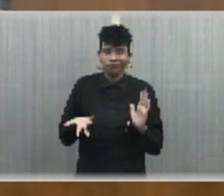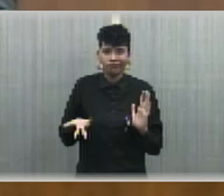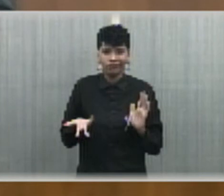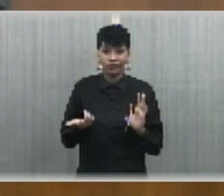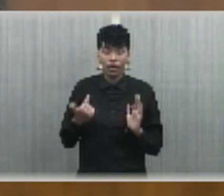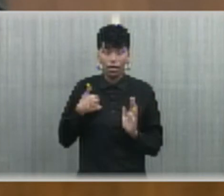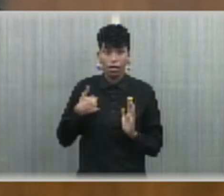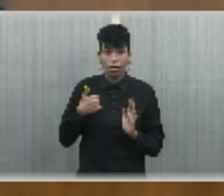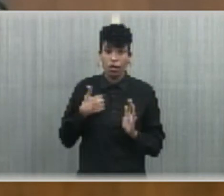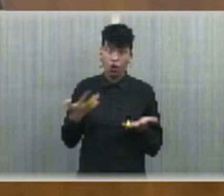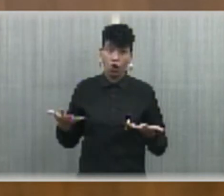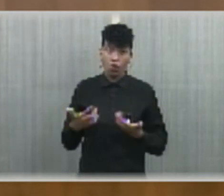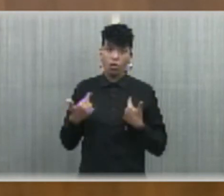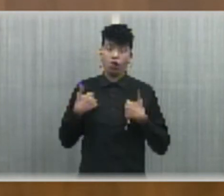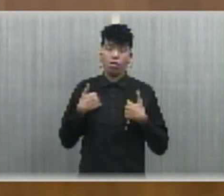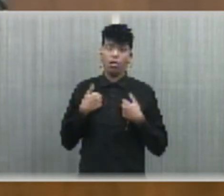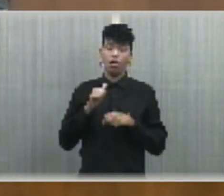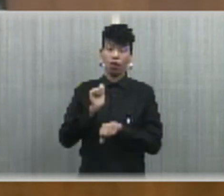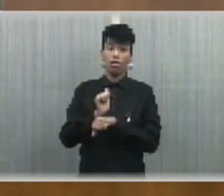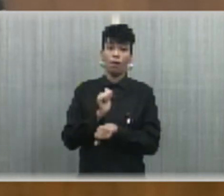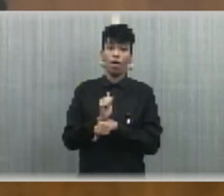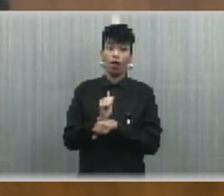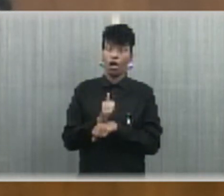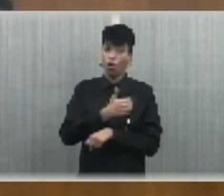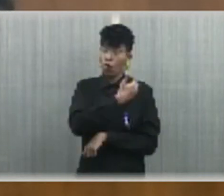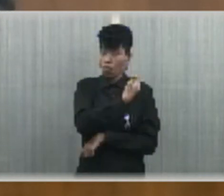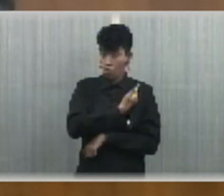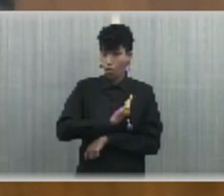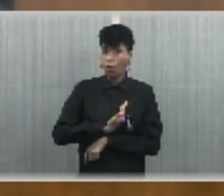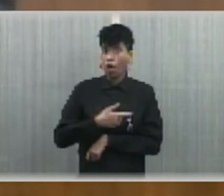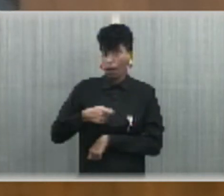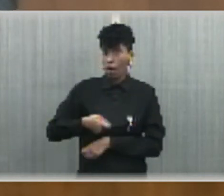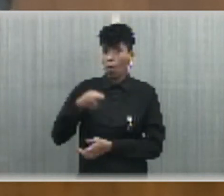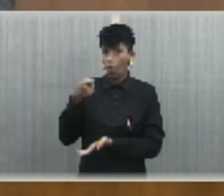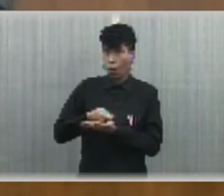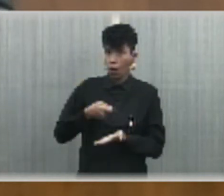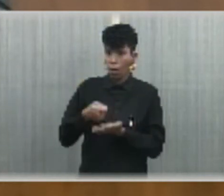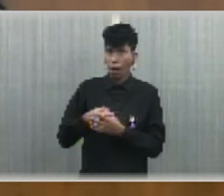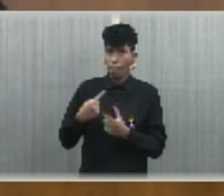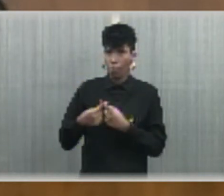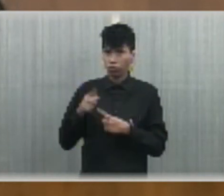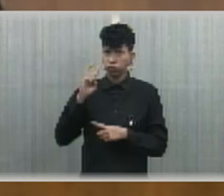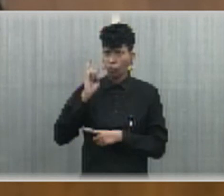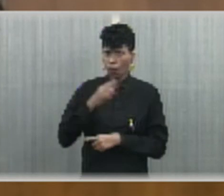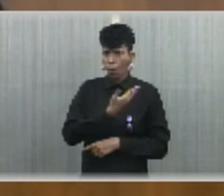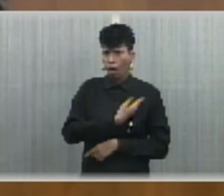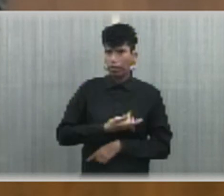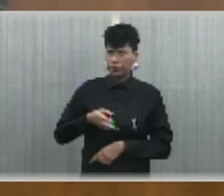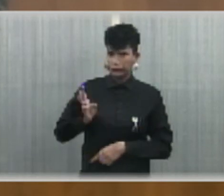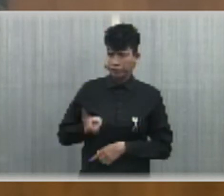Espero que o governo cumpra. Porque a gente vê o governo sempre